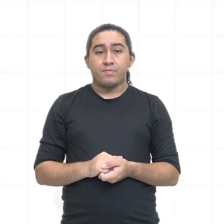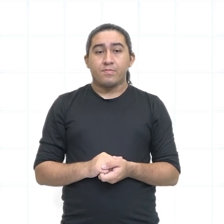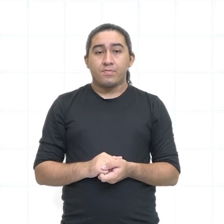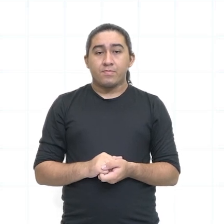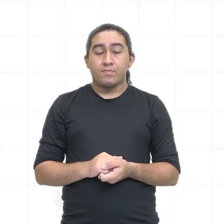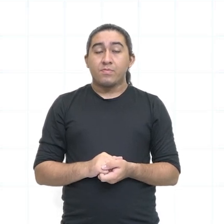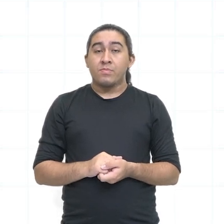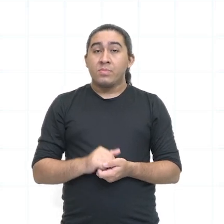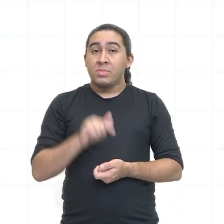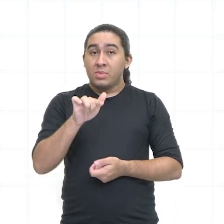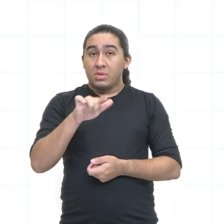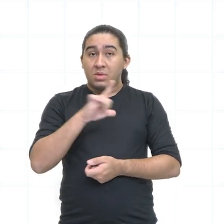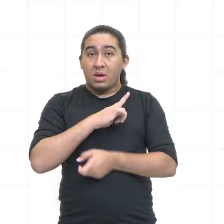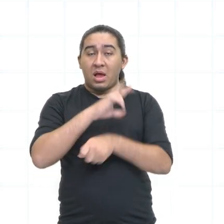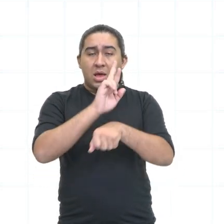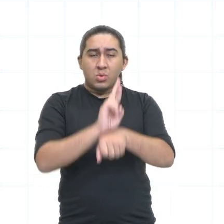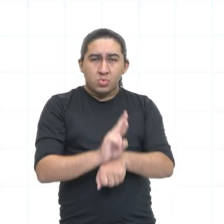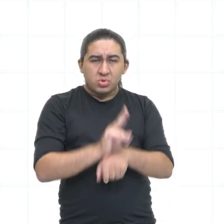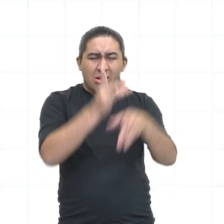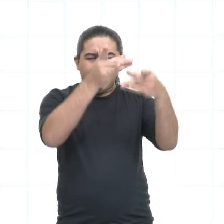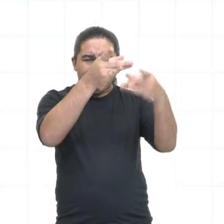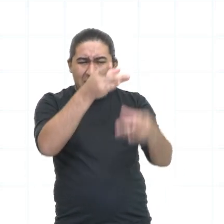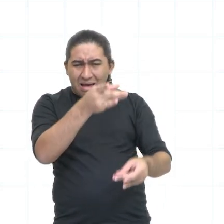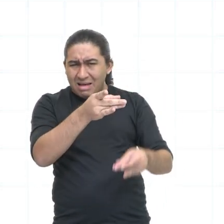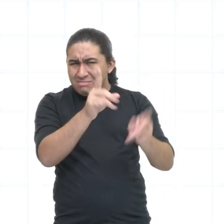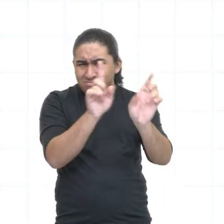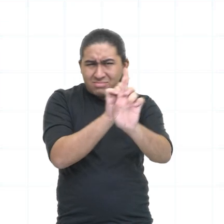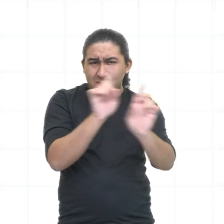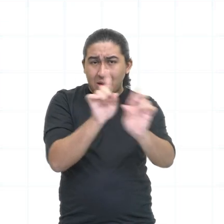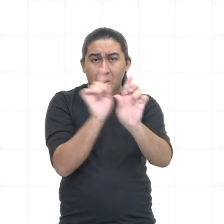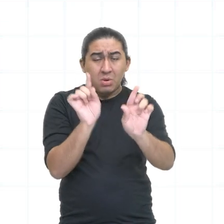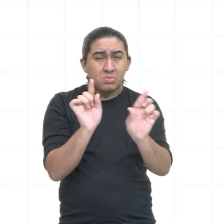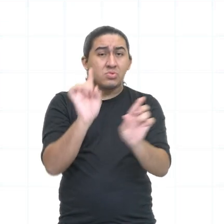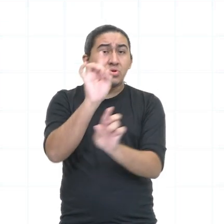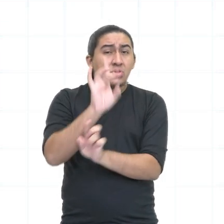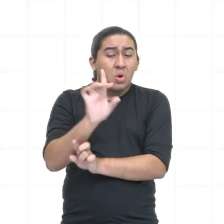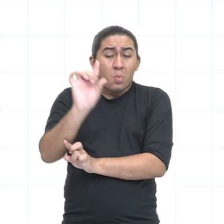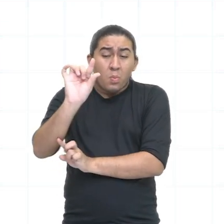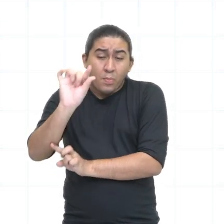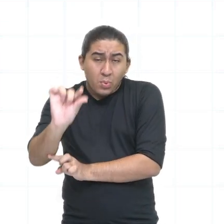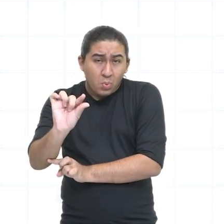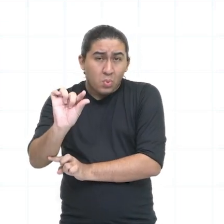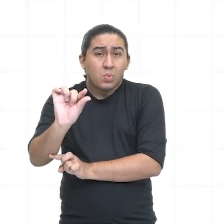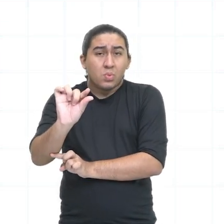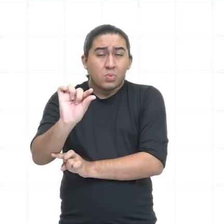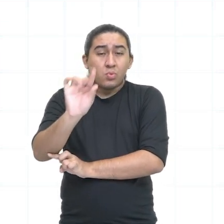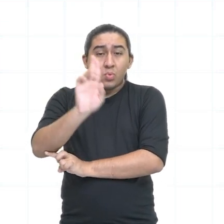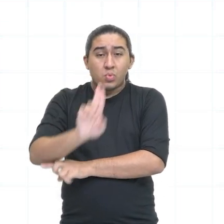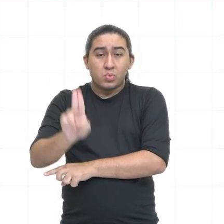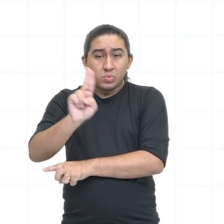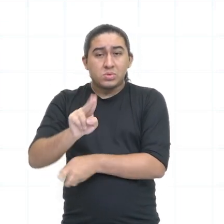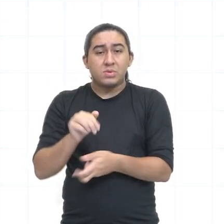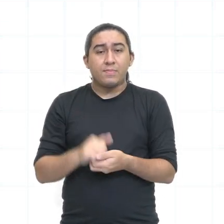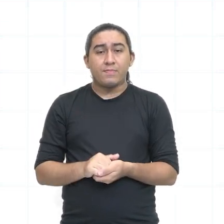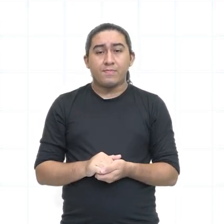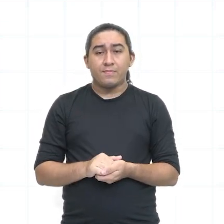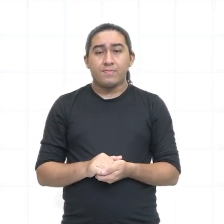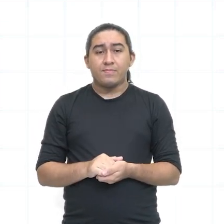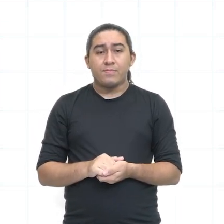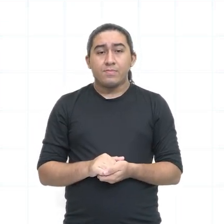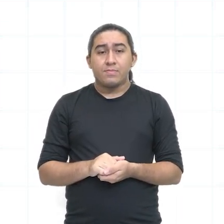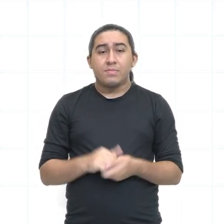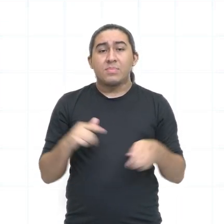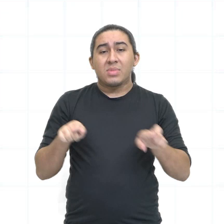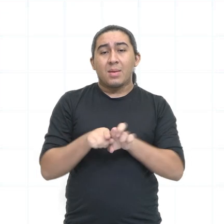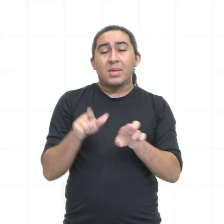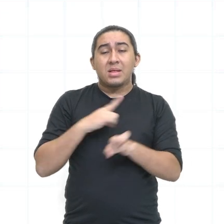elas possuem um mínimo de recursos e elementos. A pintura minimalista usa um número